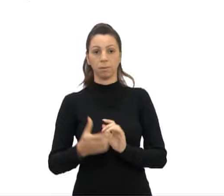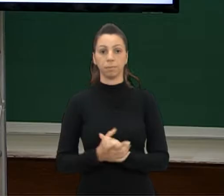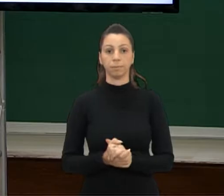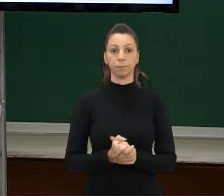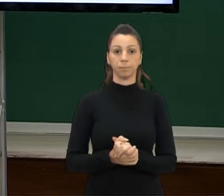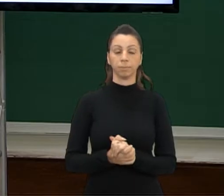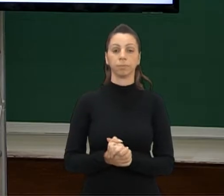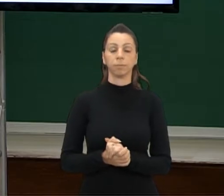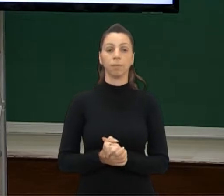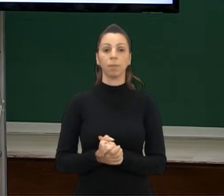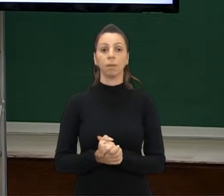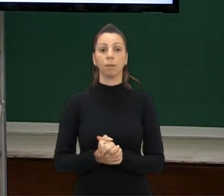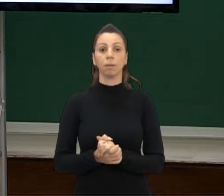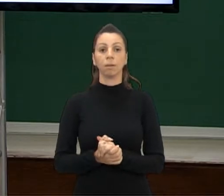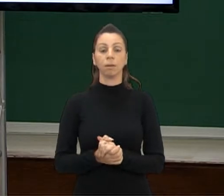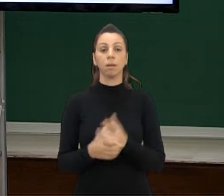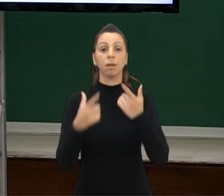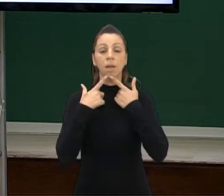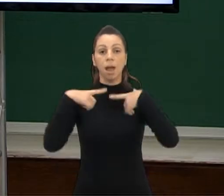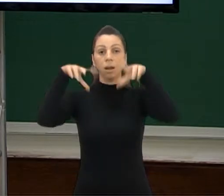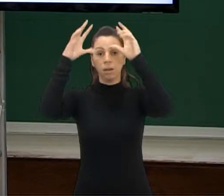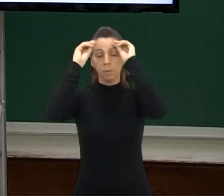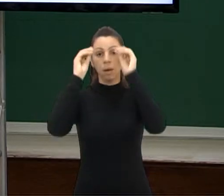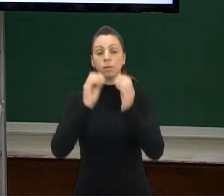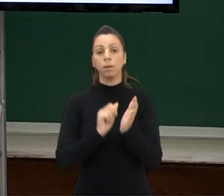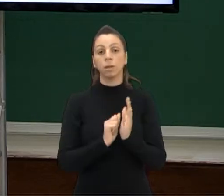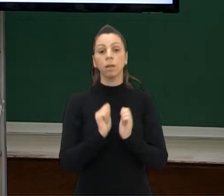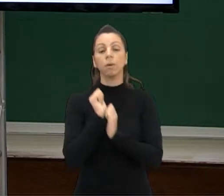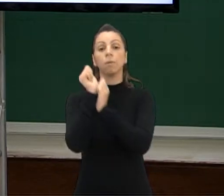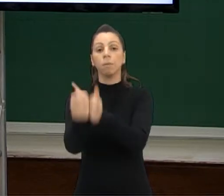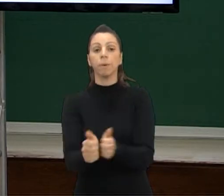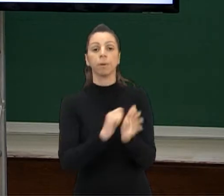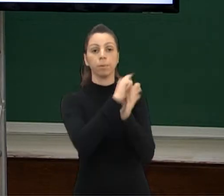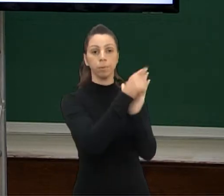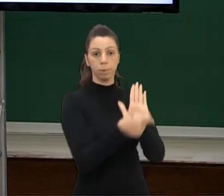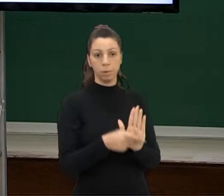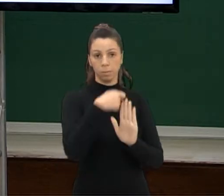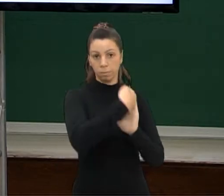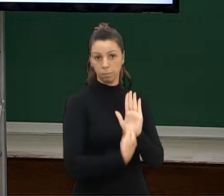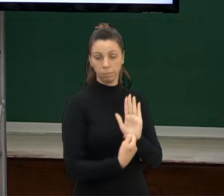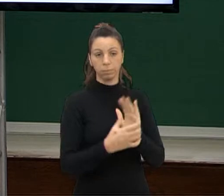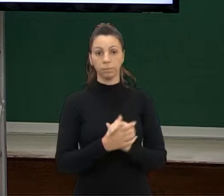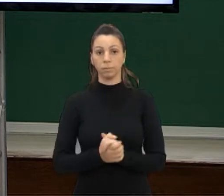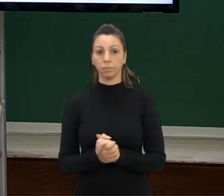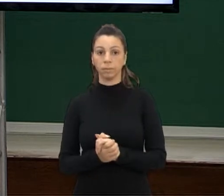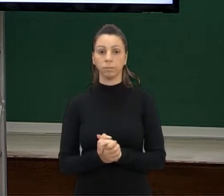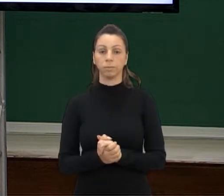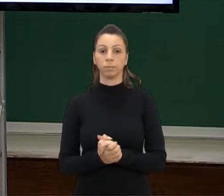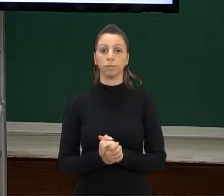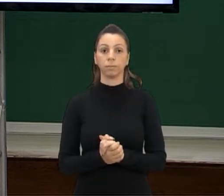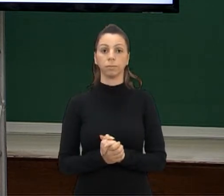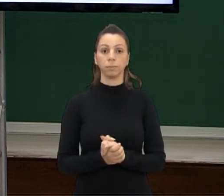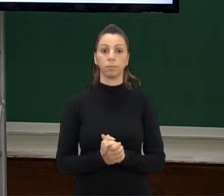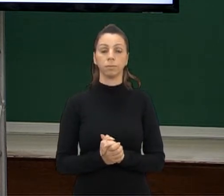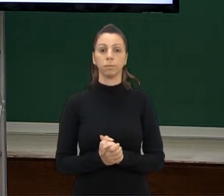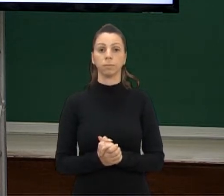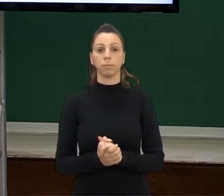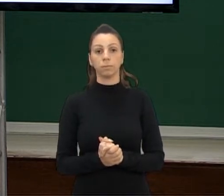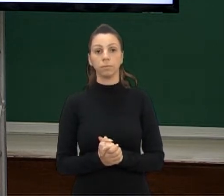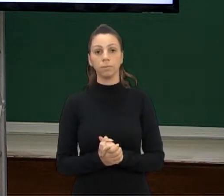acompanha esse gênero textual? Bien? Também estudamos os artículos definidos